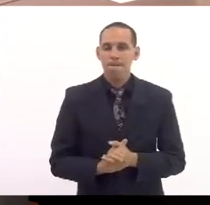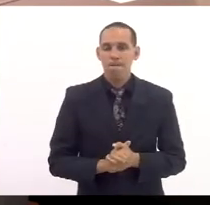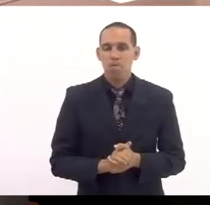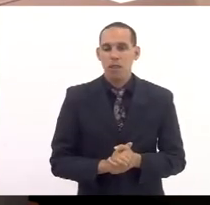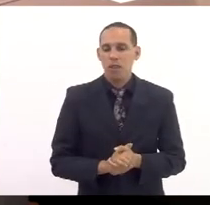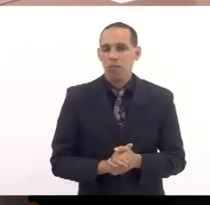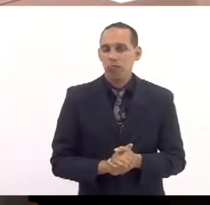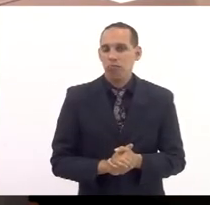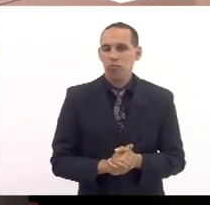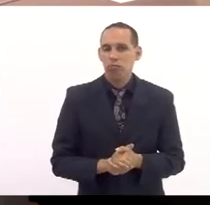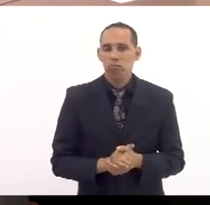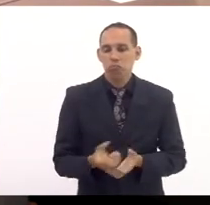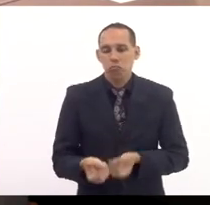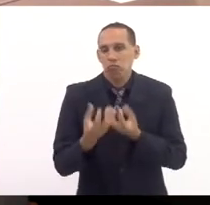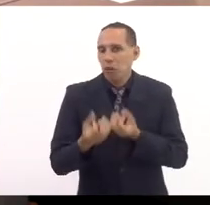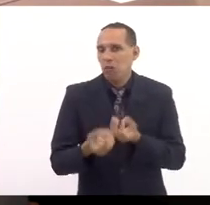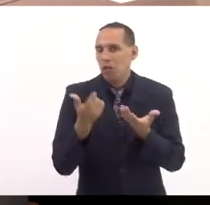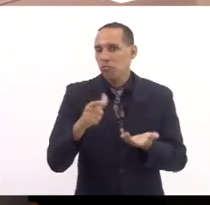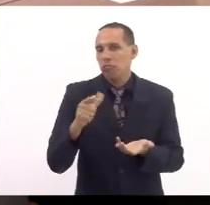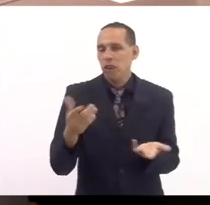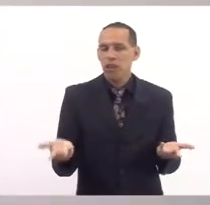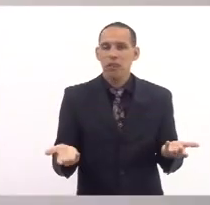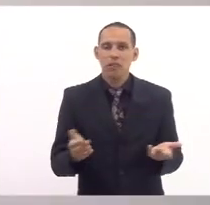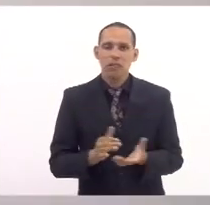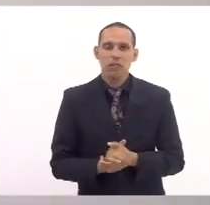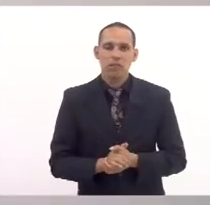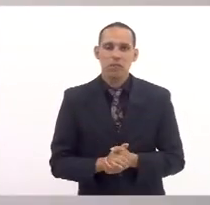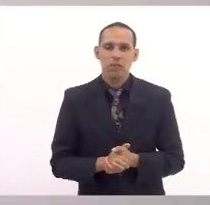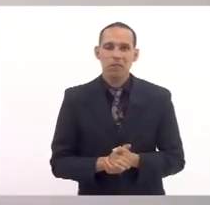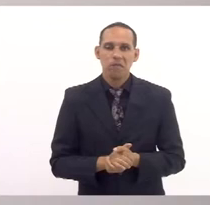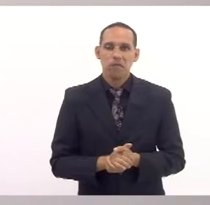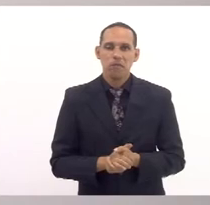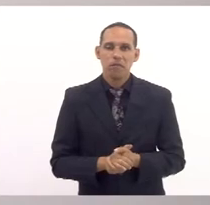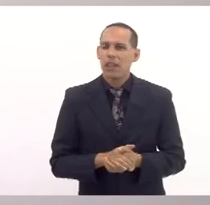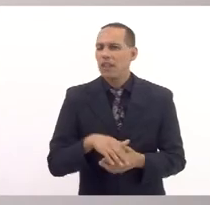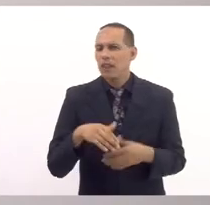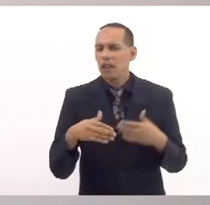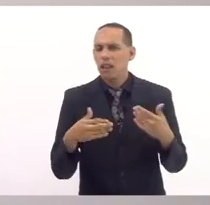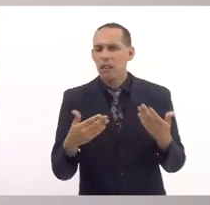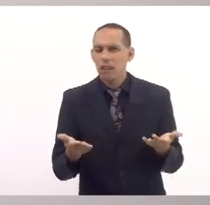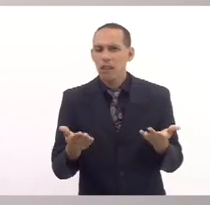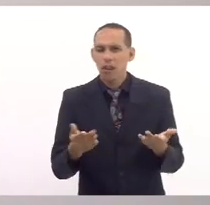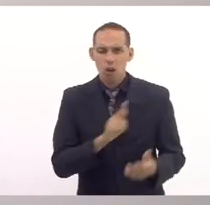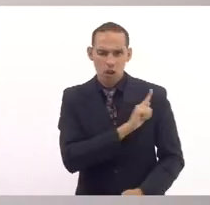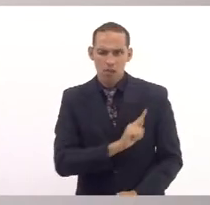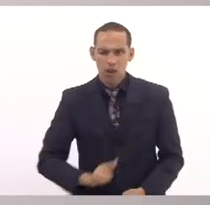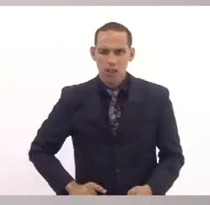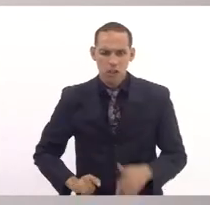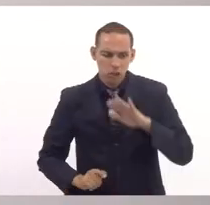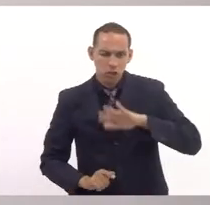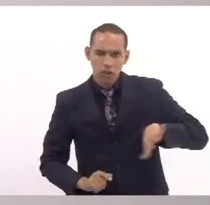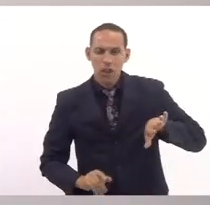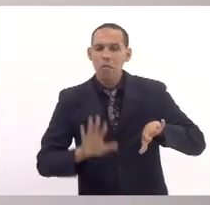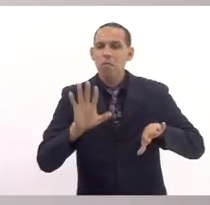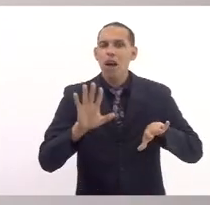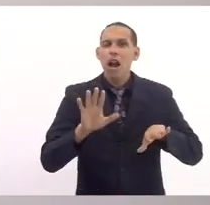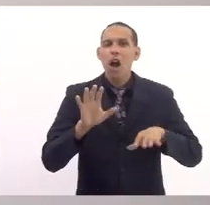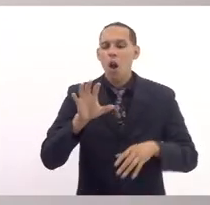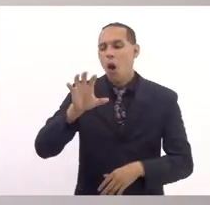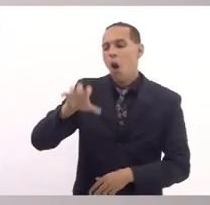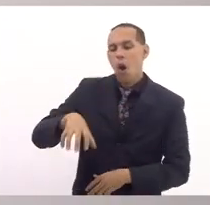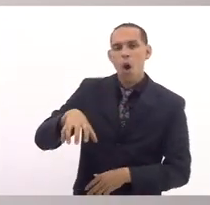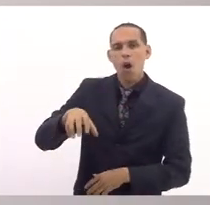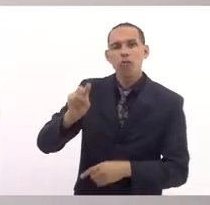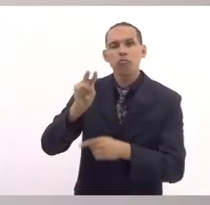tenho, né, não tenho dados, não tenho... Qual seria sem tirando a figura do governador, qual seria o órgão de segurança, a Polícia Militar, a Polícia